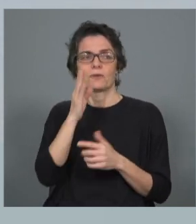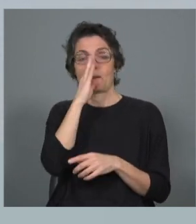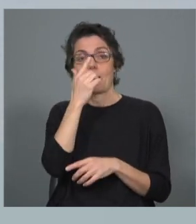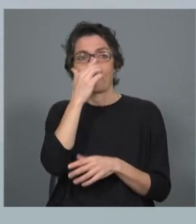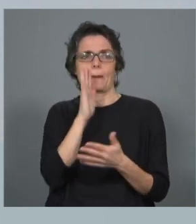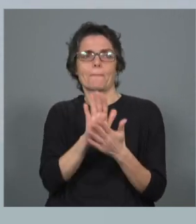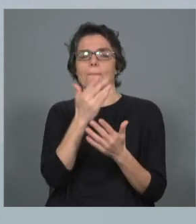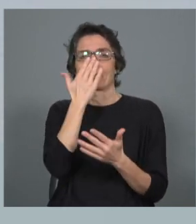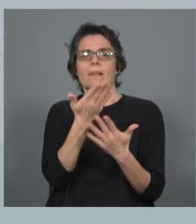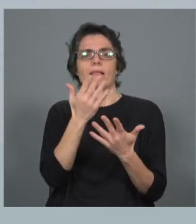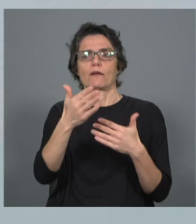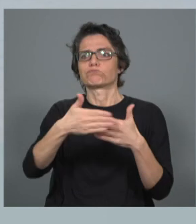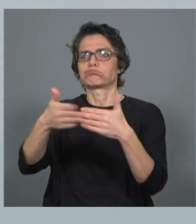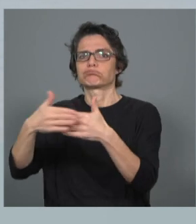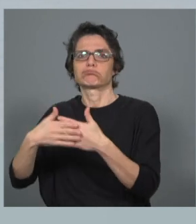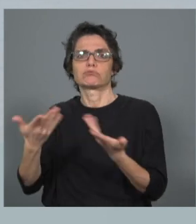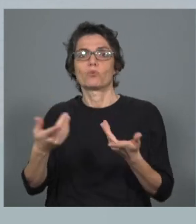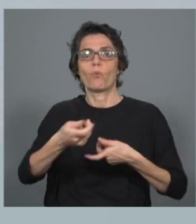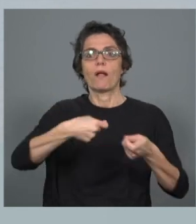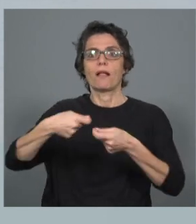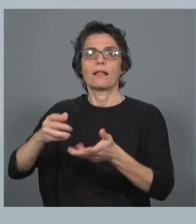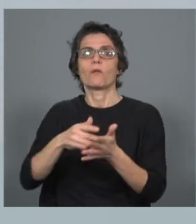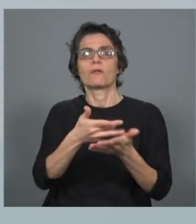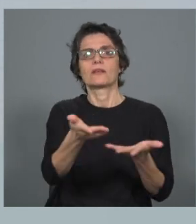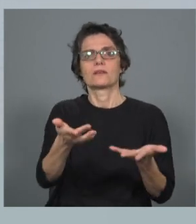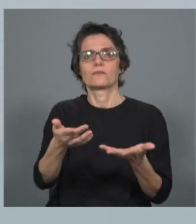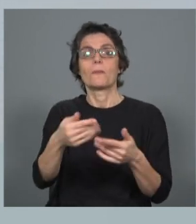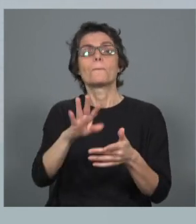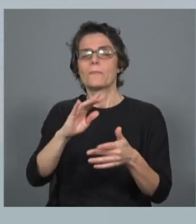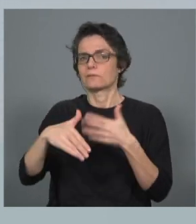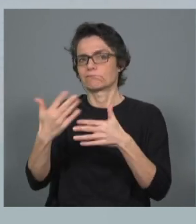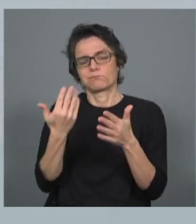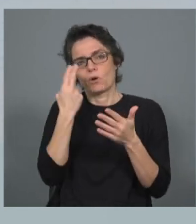nos conforma. Parece-me que é um bom sinal nesse sentido. Fico contente